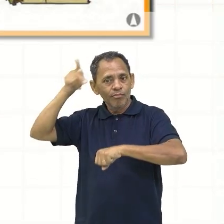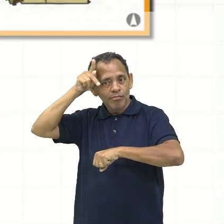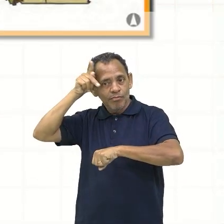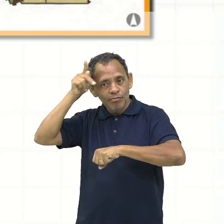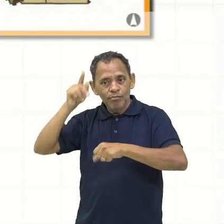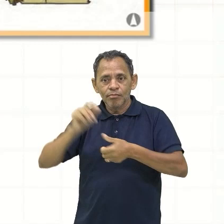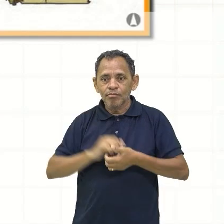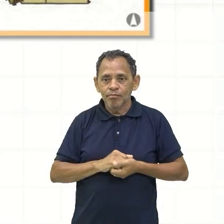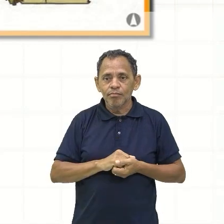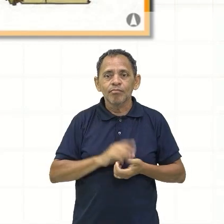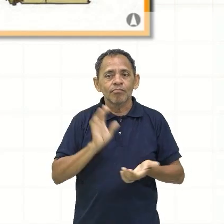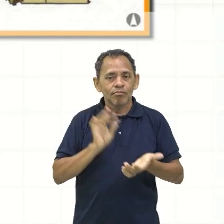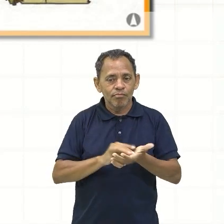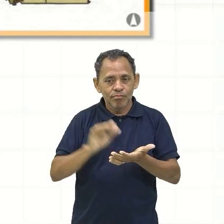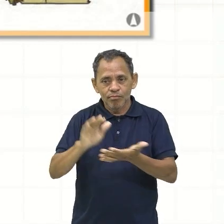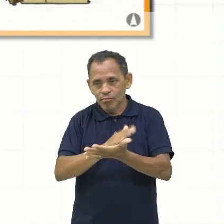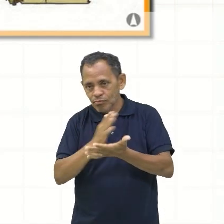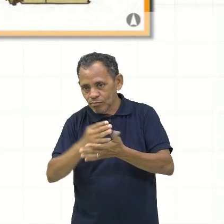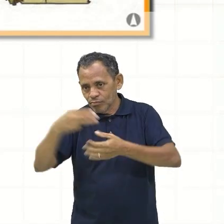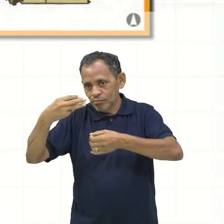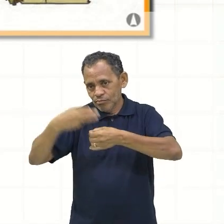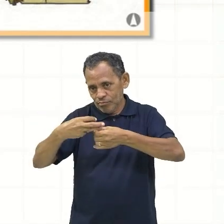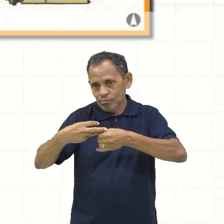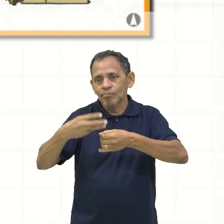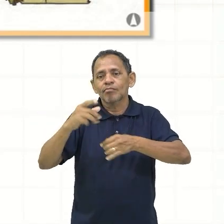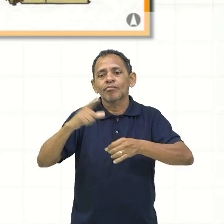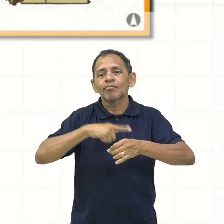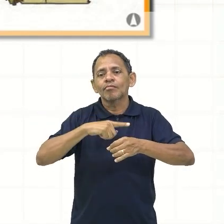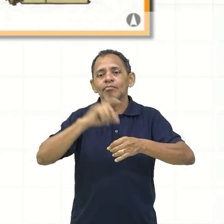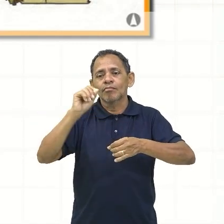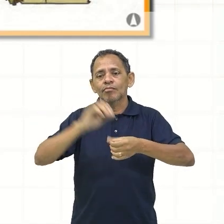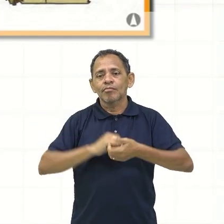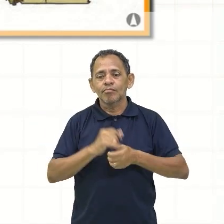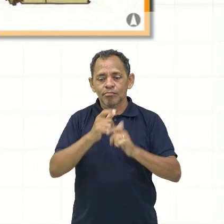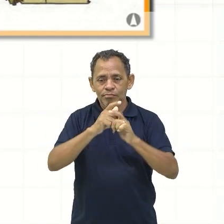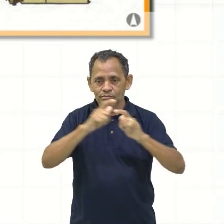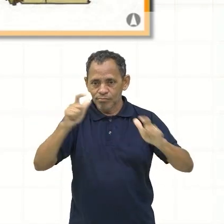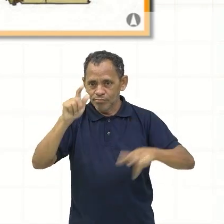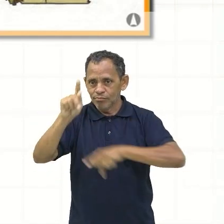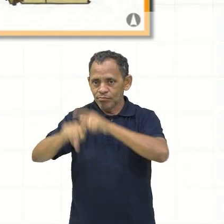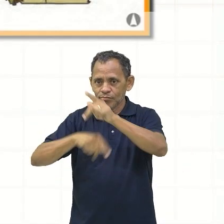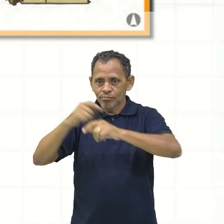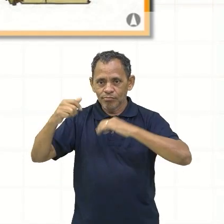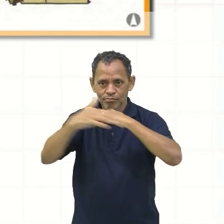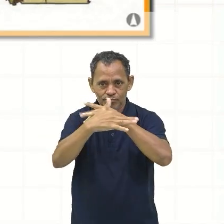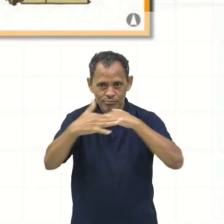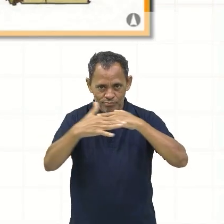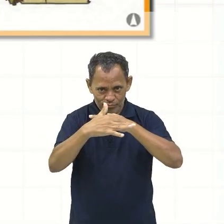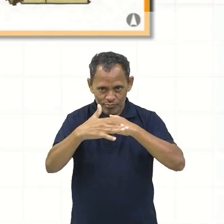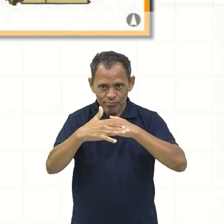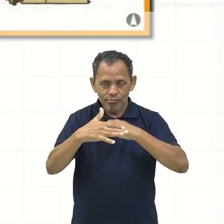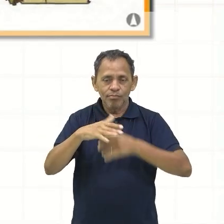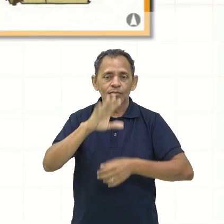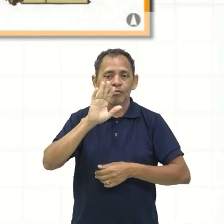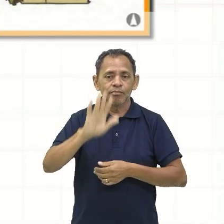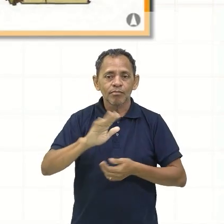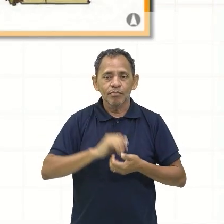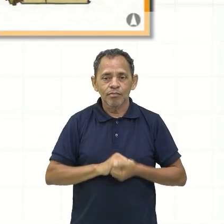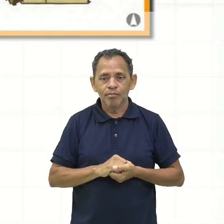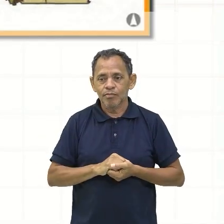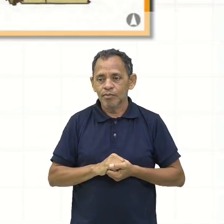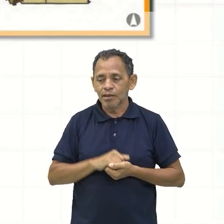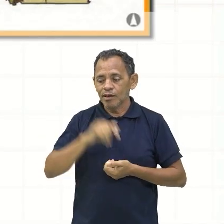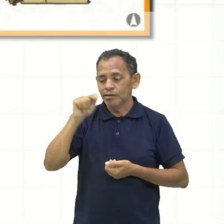que alguns desses municípios, eles têm uma grande população urbana, mas a população